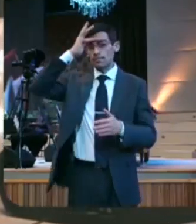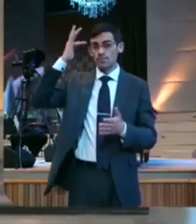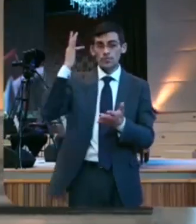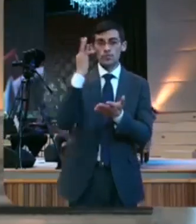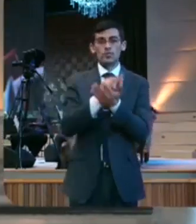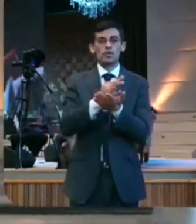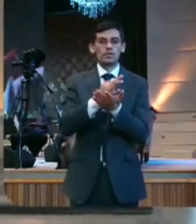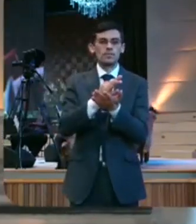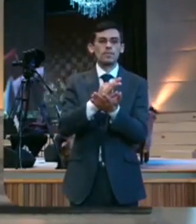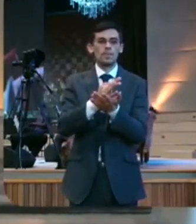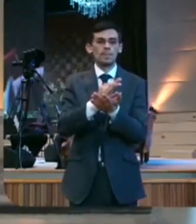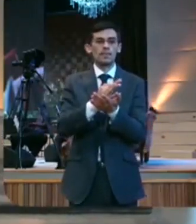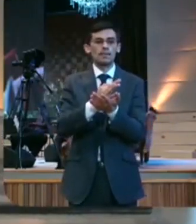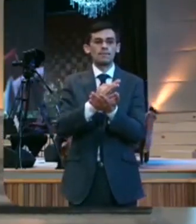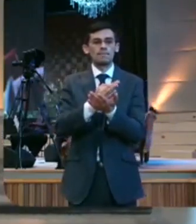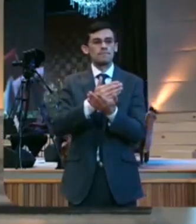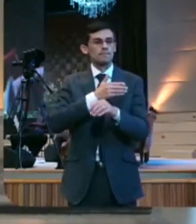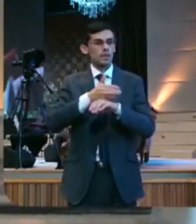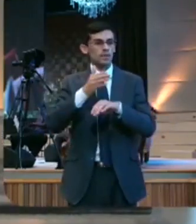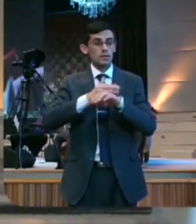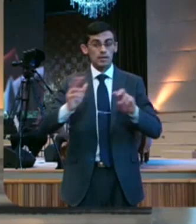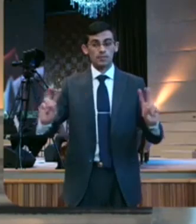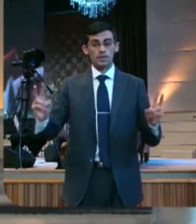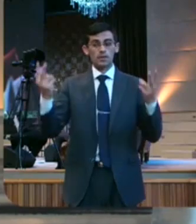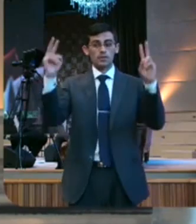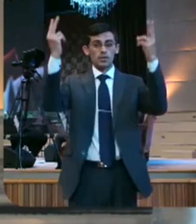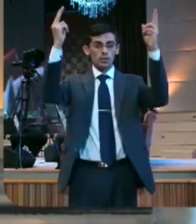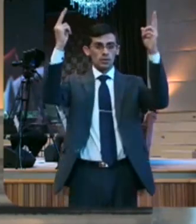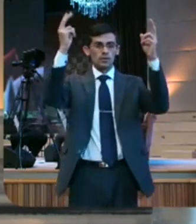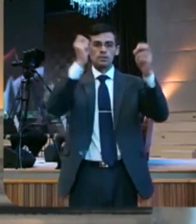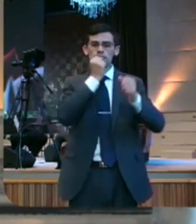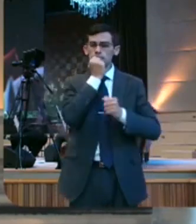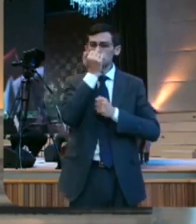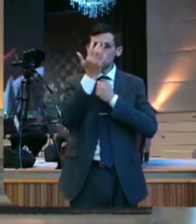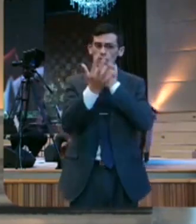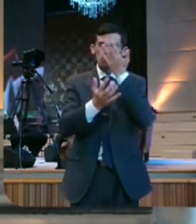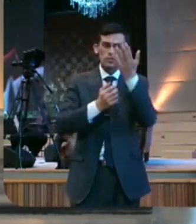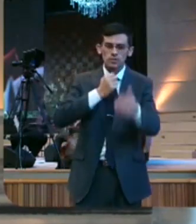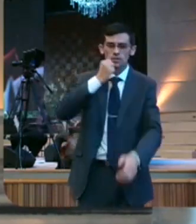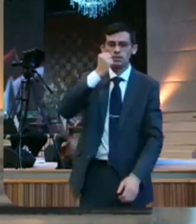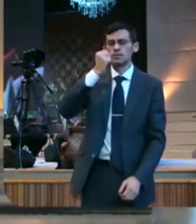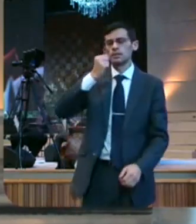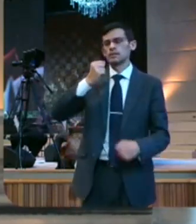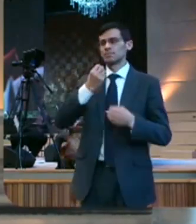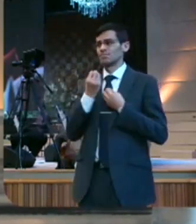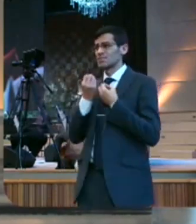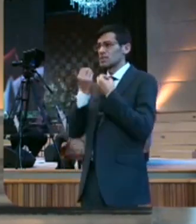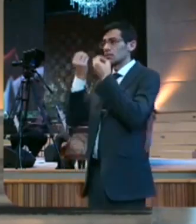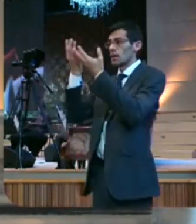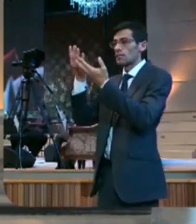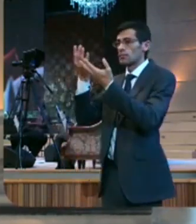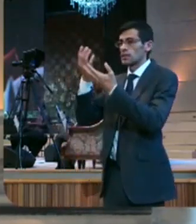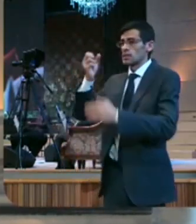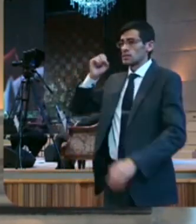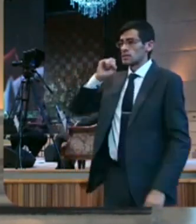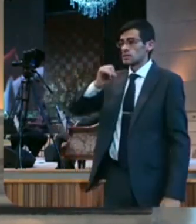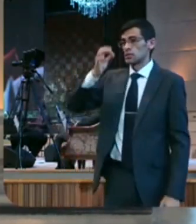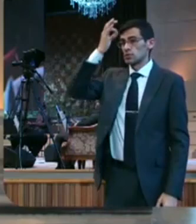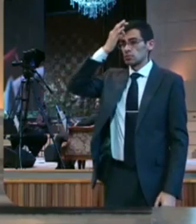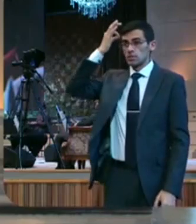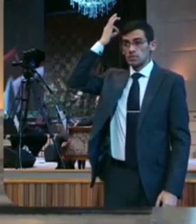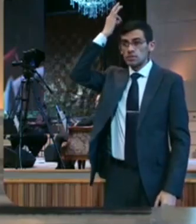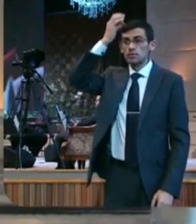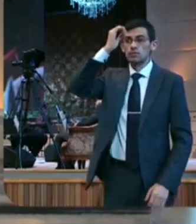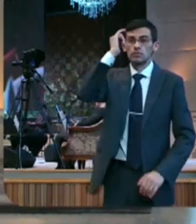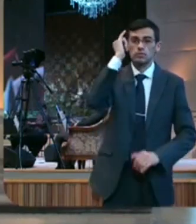são passos de vitória, de confissão e de entrega. Se você é a pessoa a quem o Espírito Santo está falando